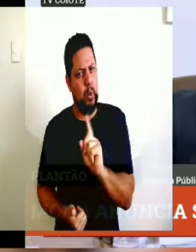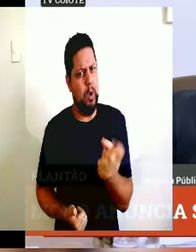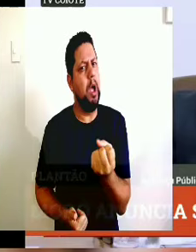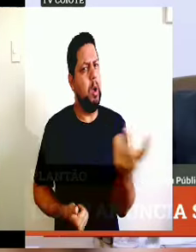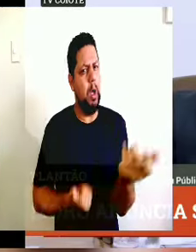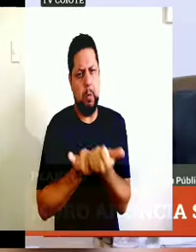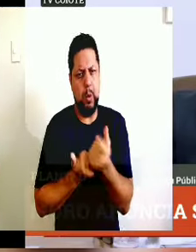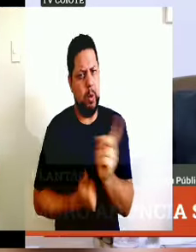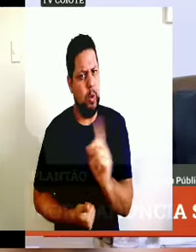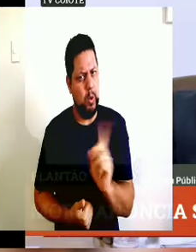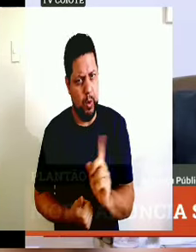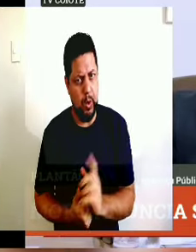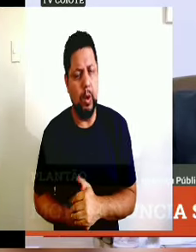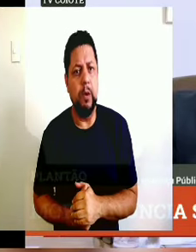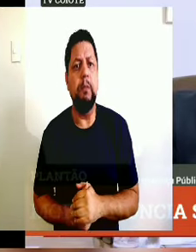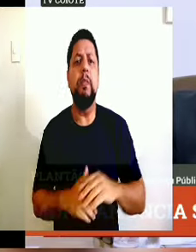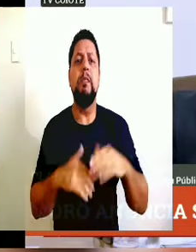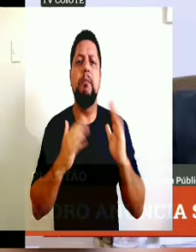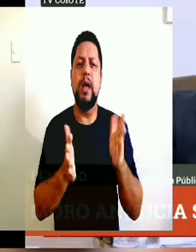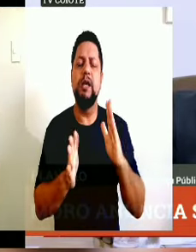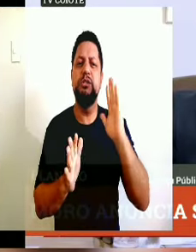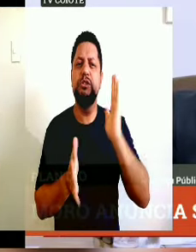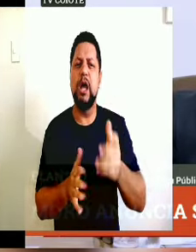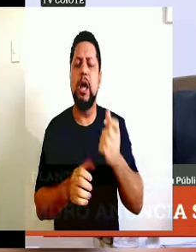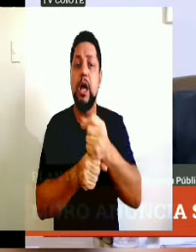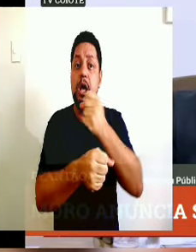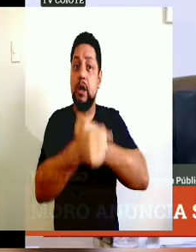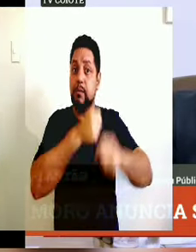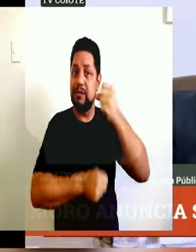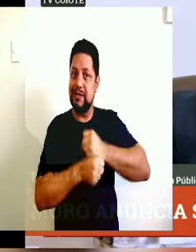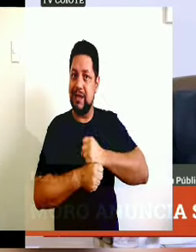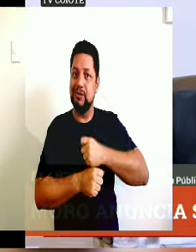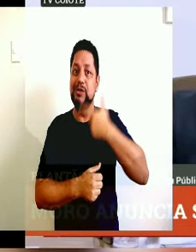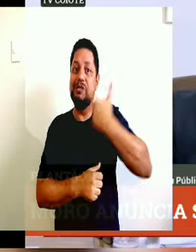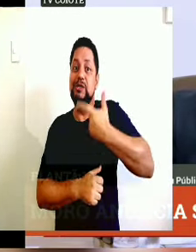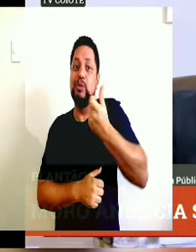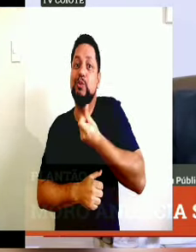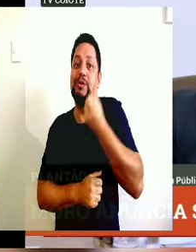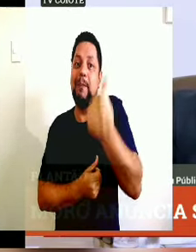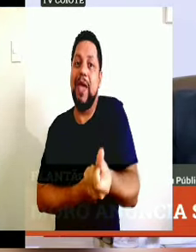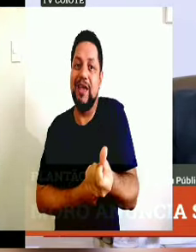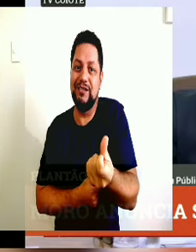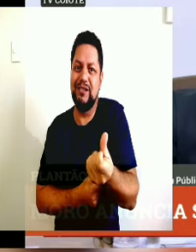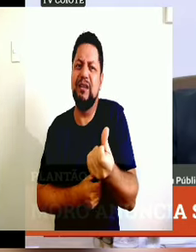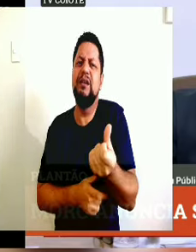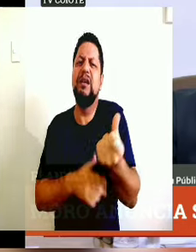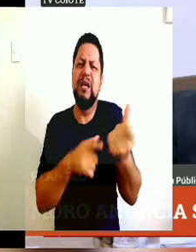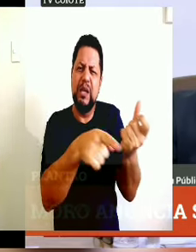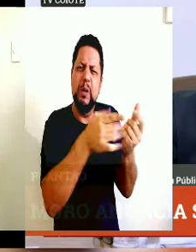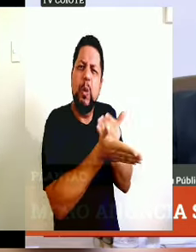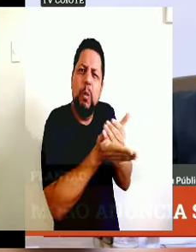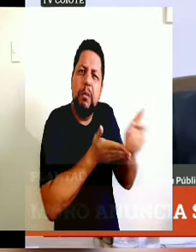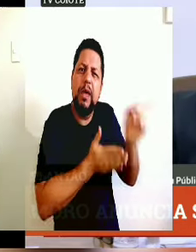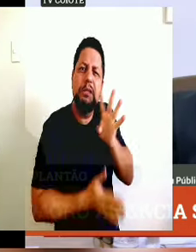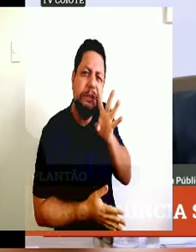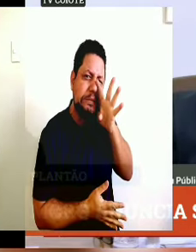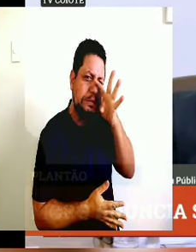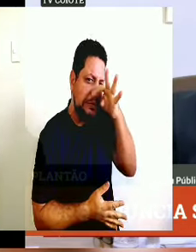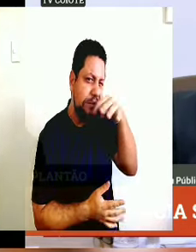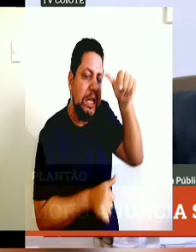partir do segundo semestre do ano passado, passou a haver uma insistência do presidente